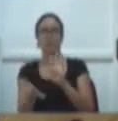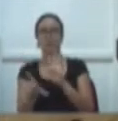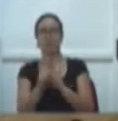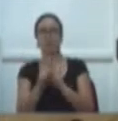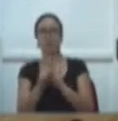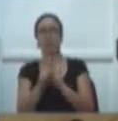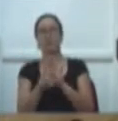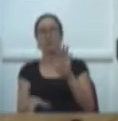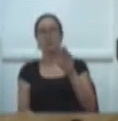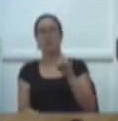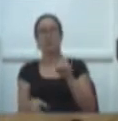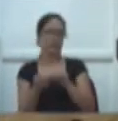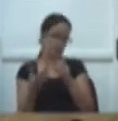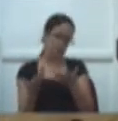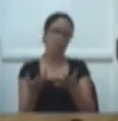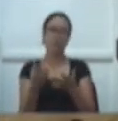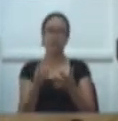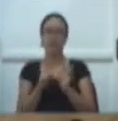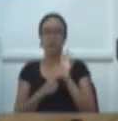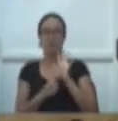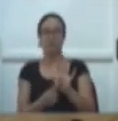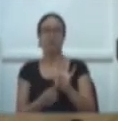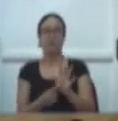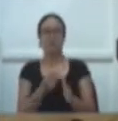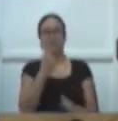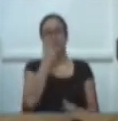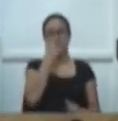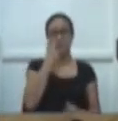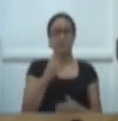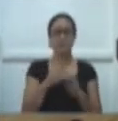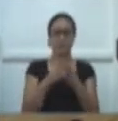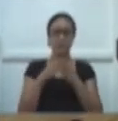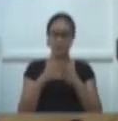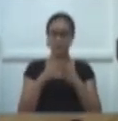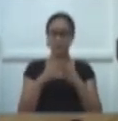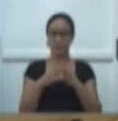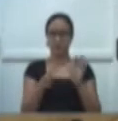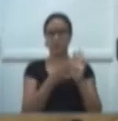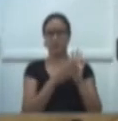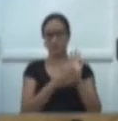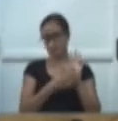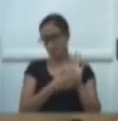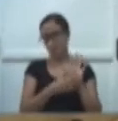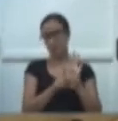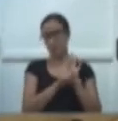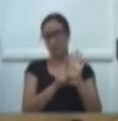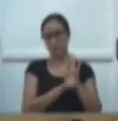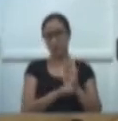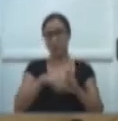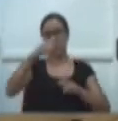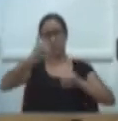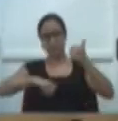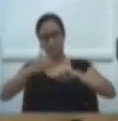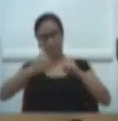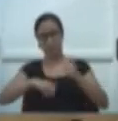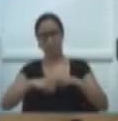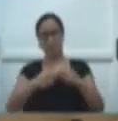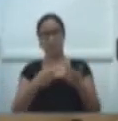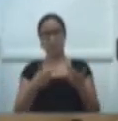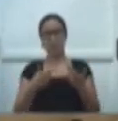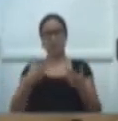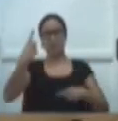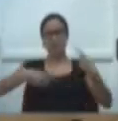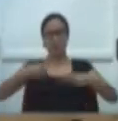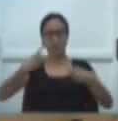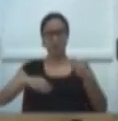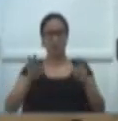do projeto de lei ora apresentado. Solicitamos que a presente proposta de lei seja apreciada, discutida e, ao